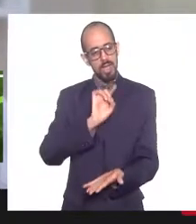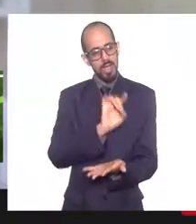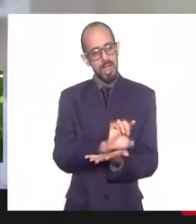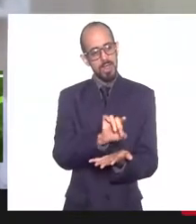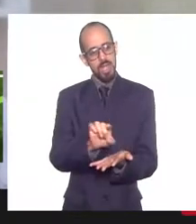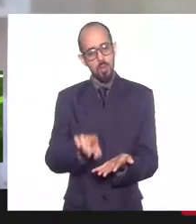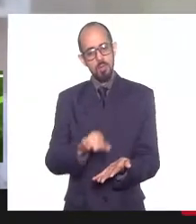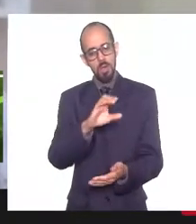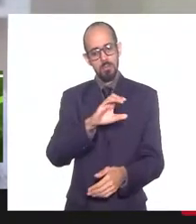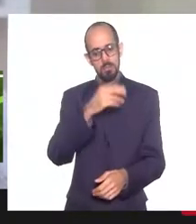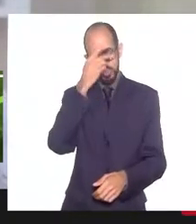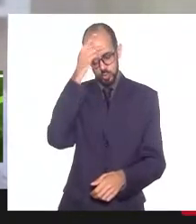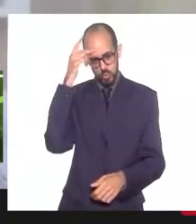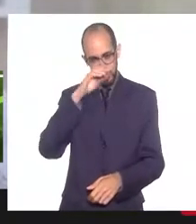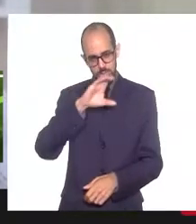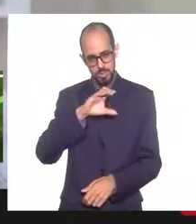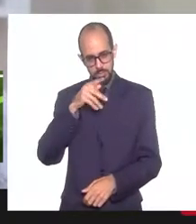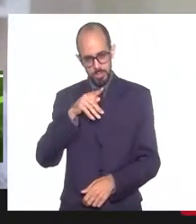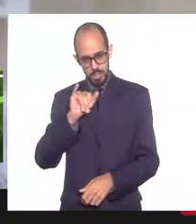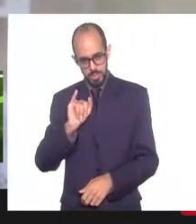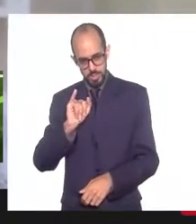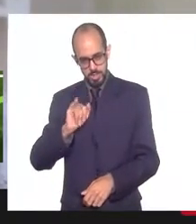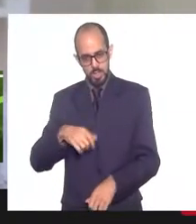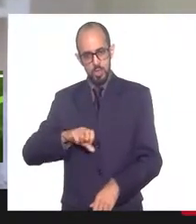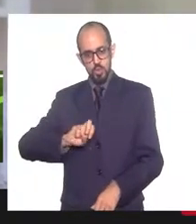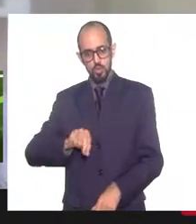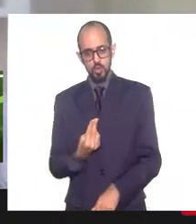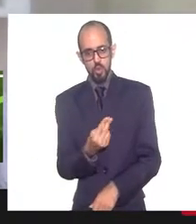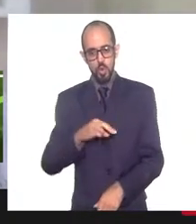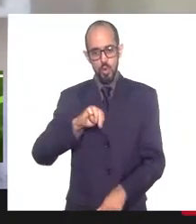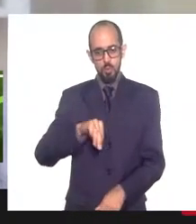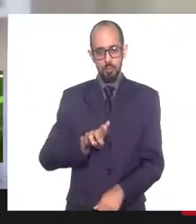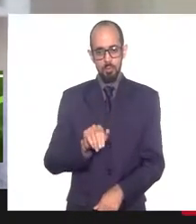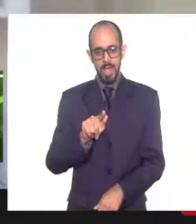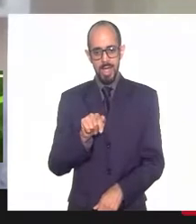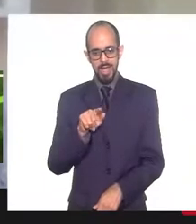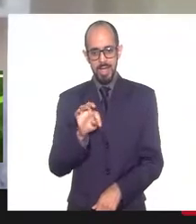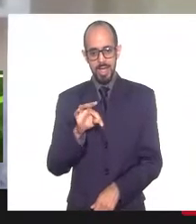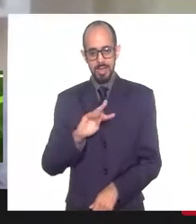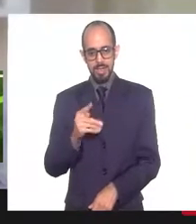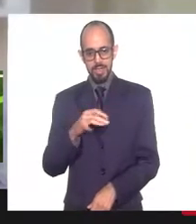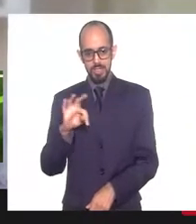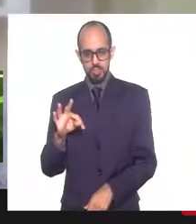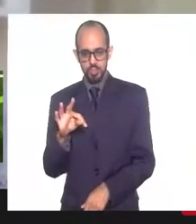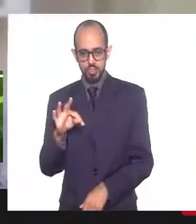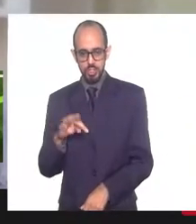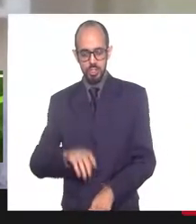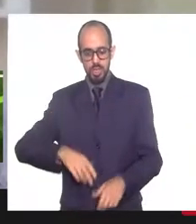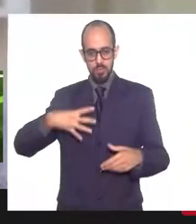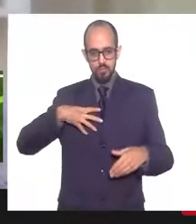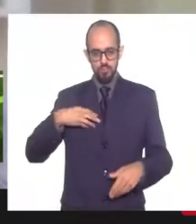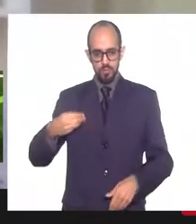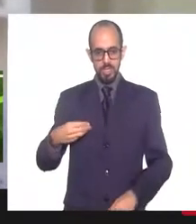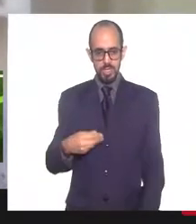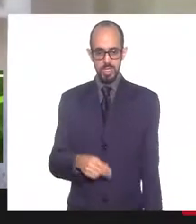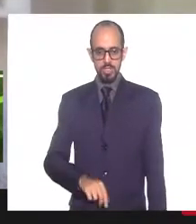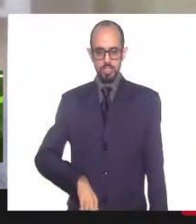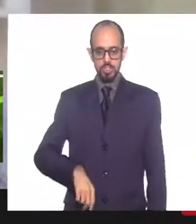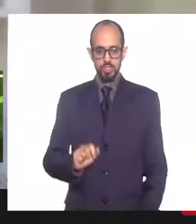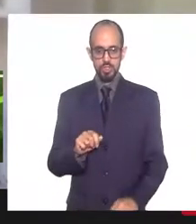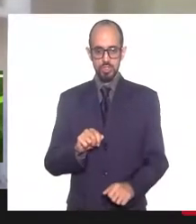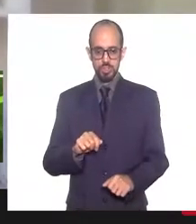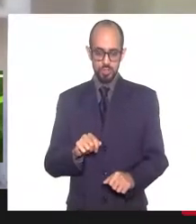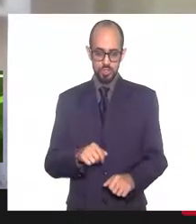CPI. Sou nascida Margarete Ferreira da Silva, filha de Altenira Carvalho, de Plínio Ferreira,